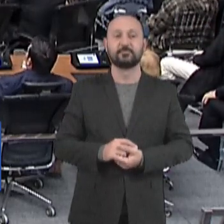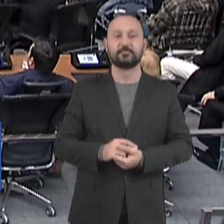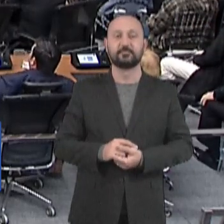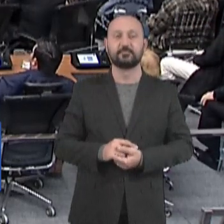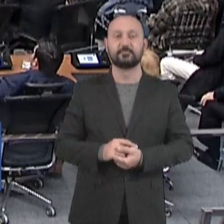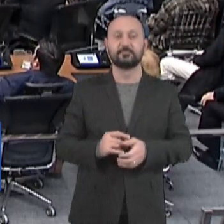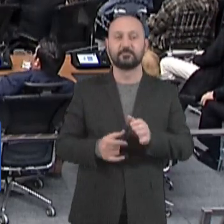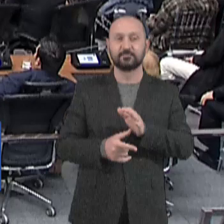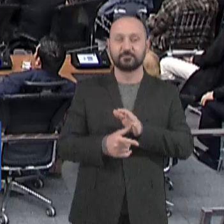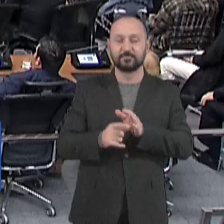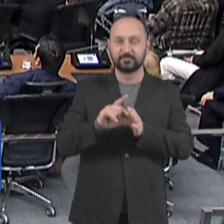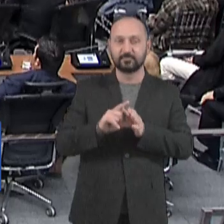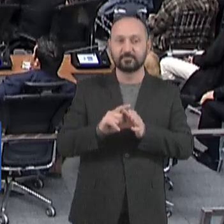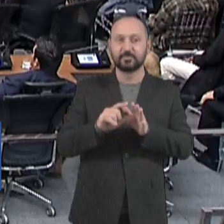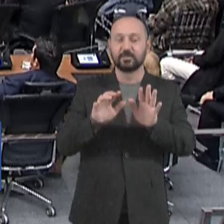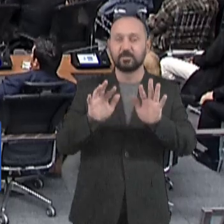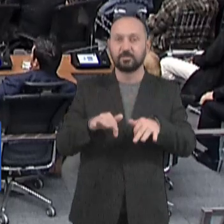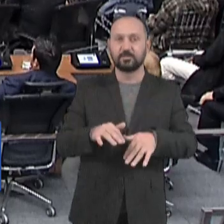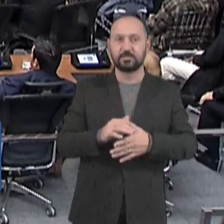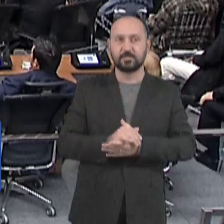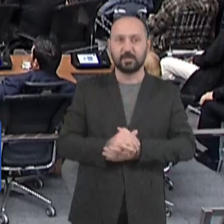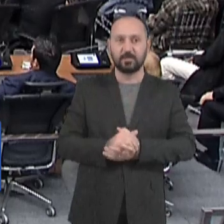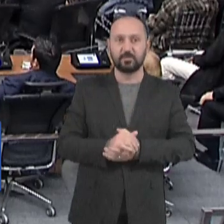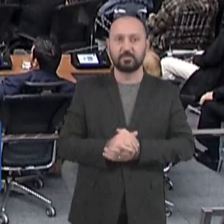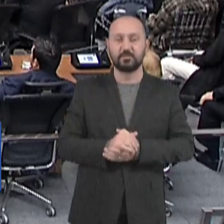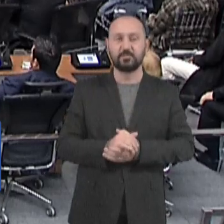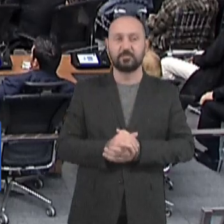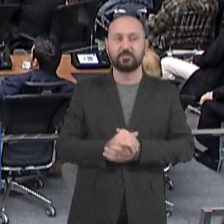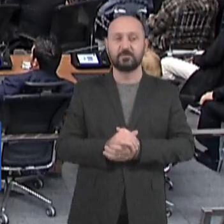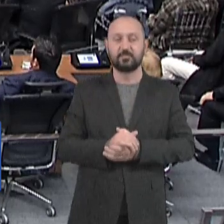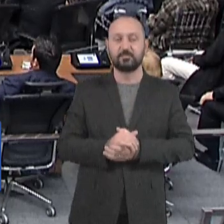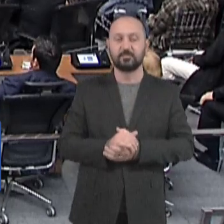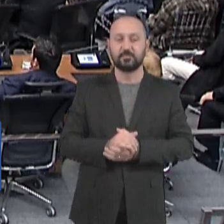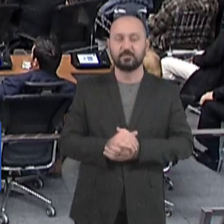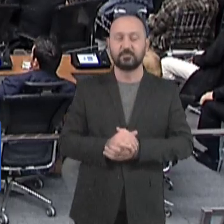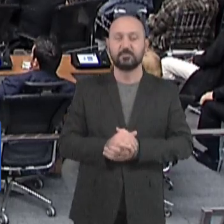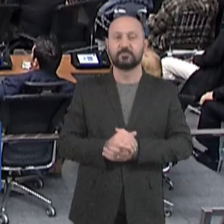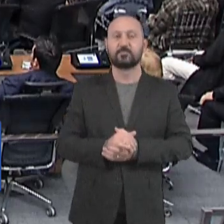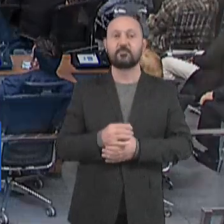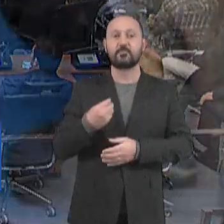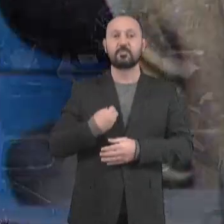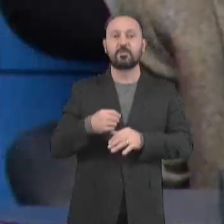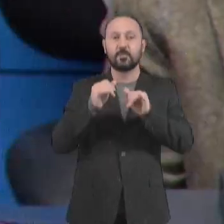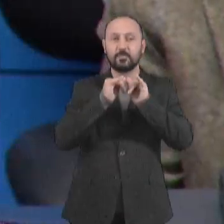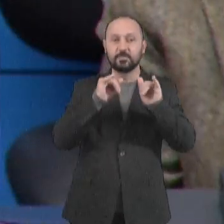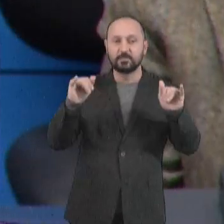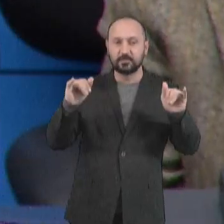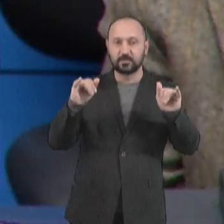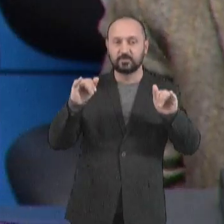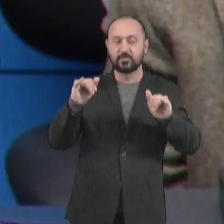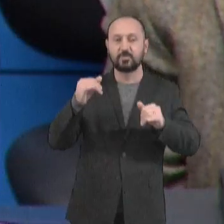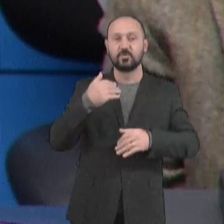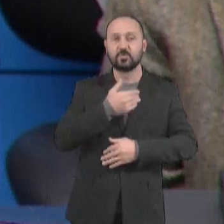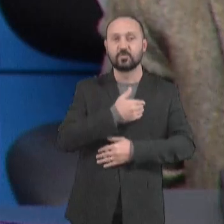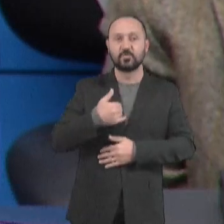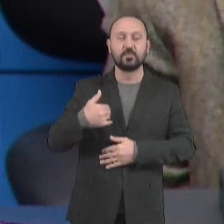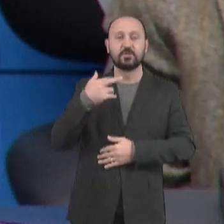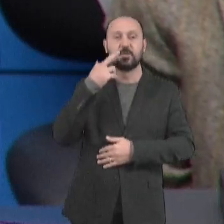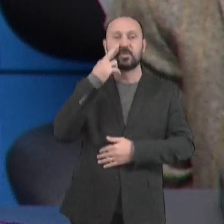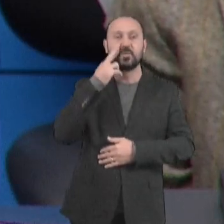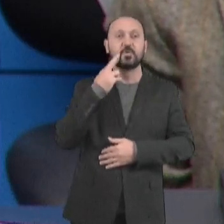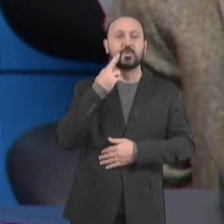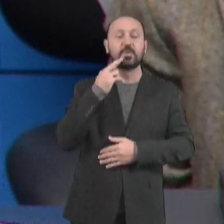Antes de irmos para o encerramento, quero registrar aqui, acabei de receber uma mensagem do governador Eduardo